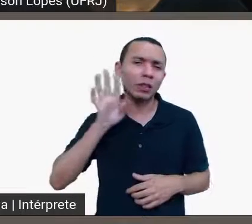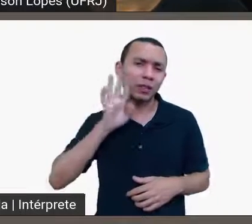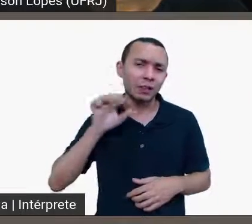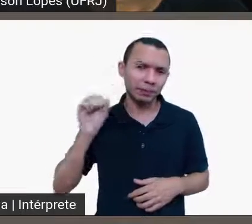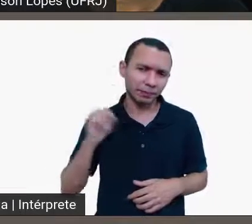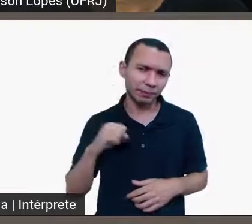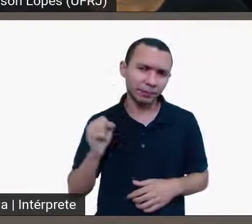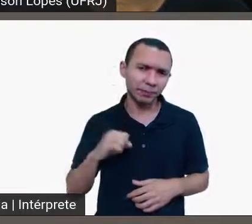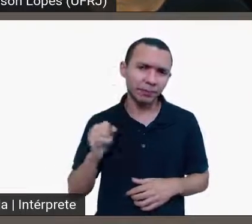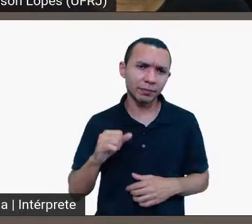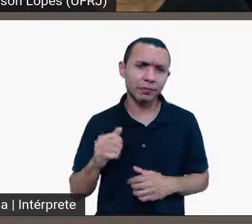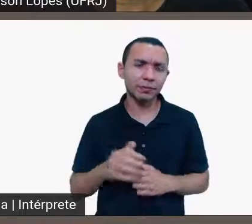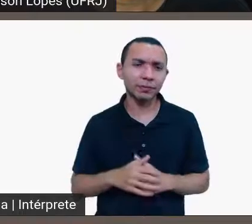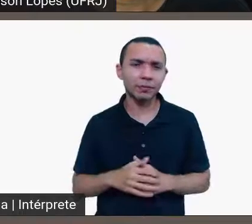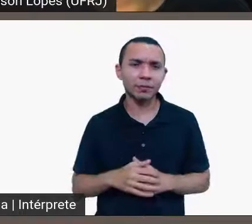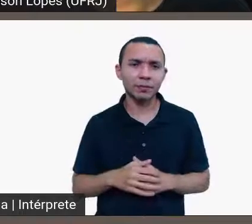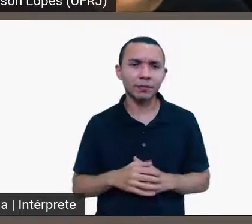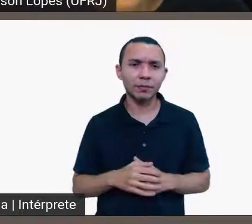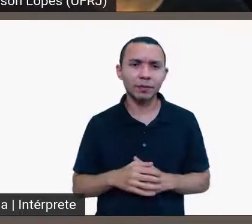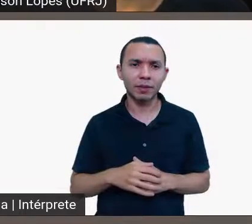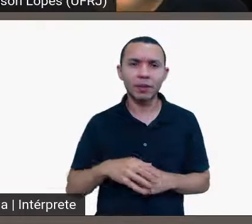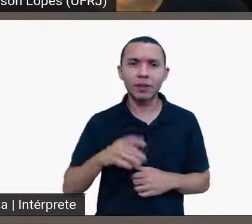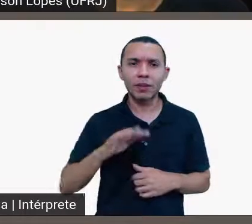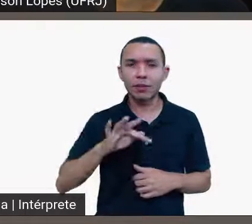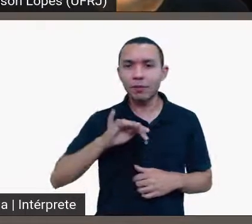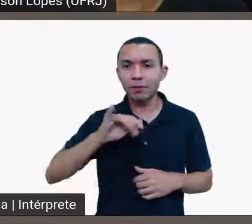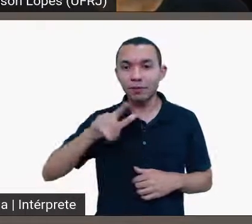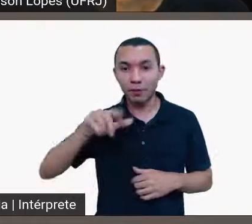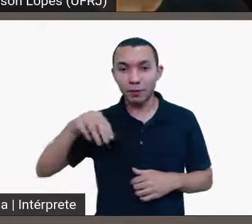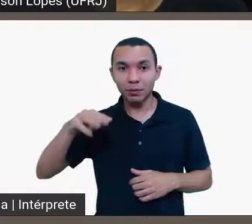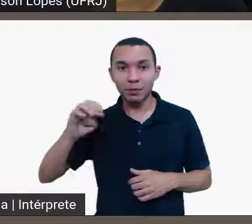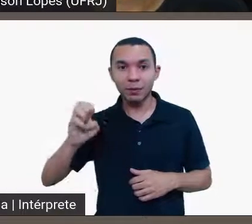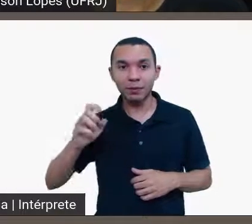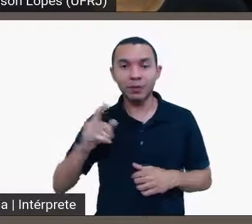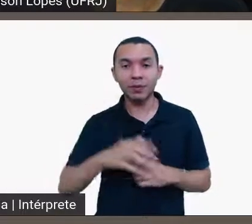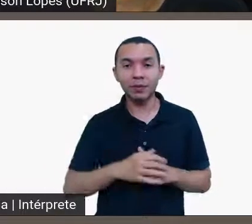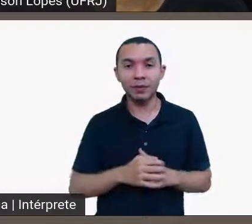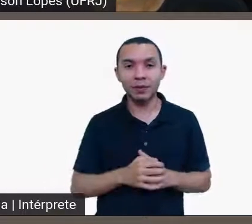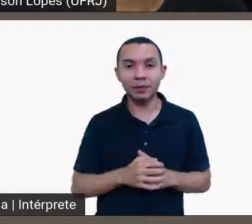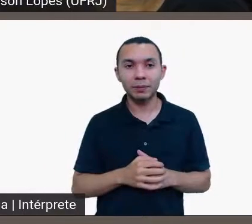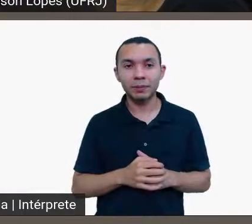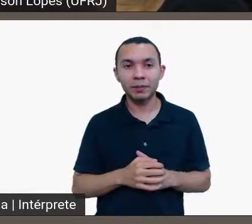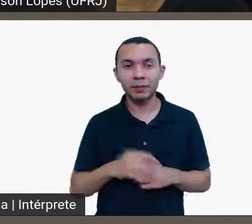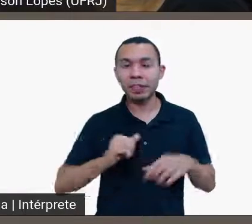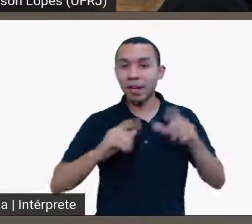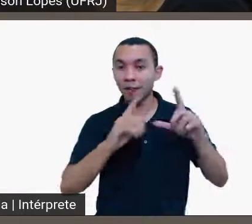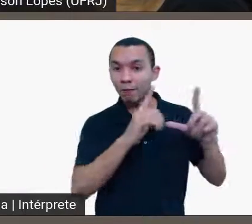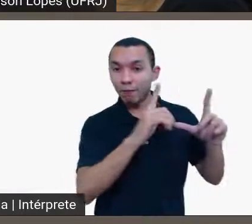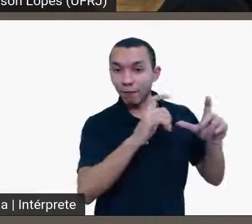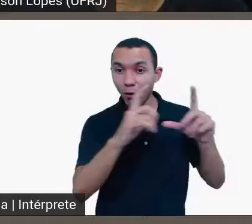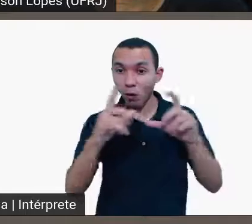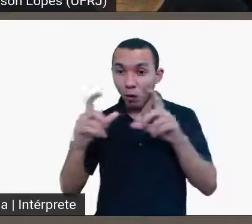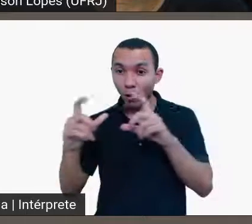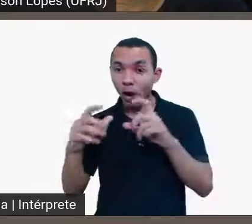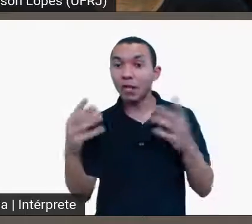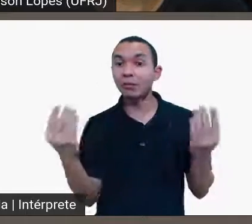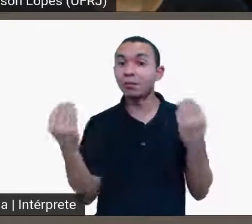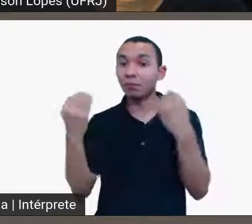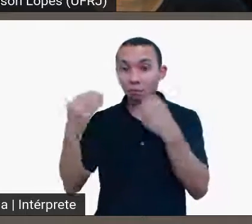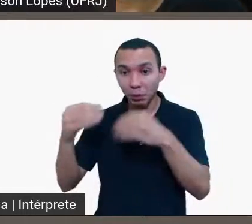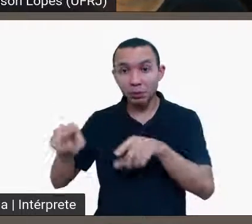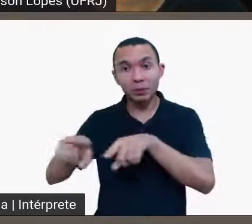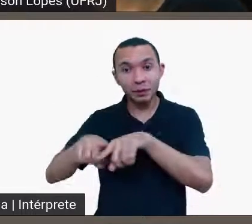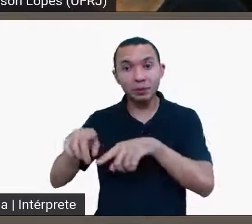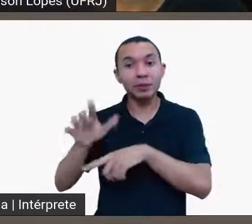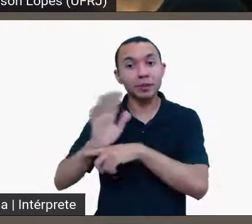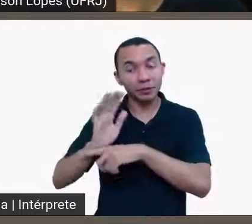é um filme muito claro. A gente não falou aqui, mas é um filme em que a fotografia tem um papel fundamental